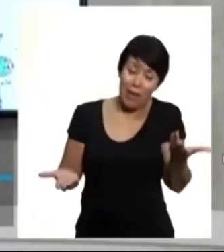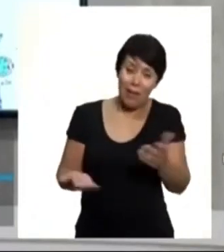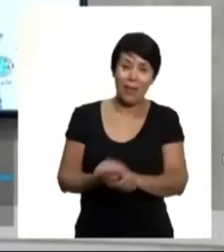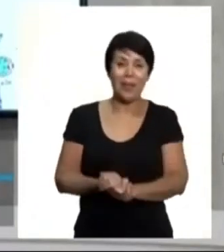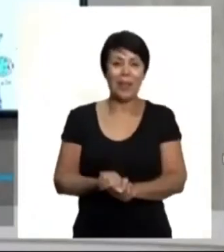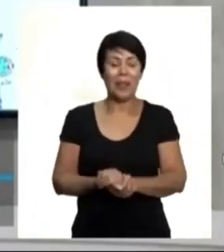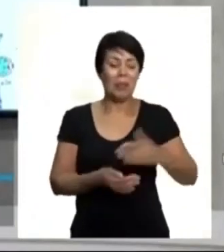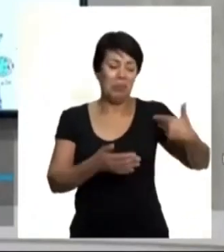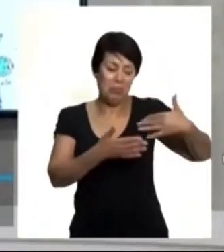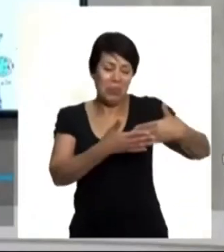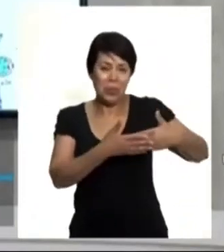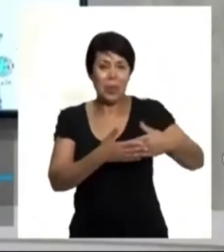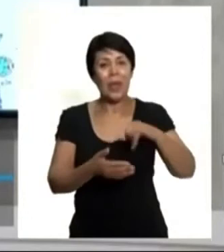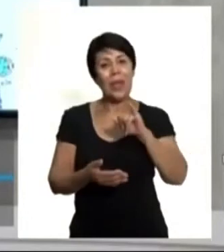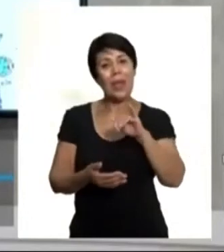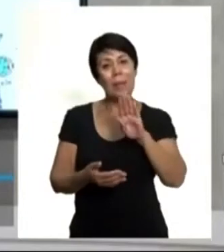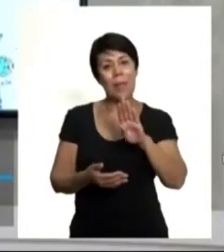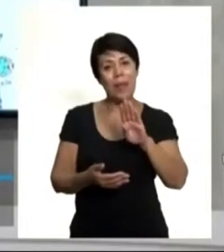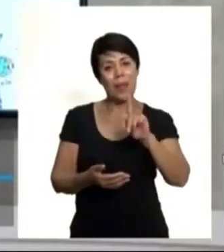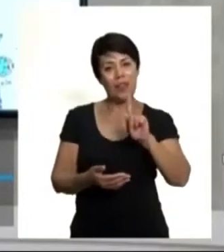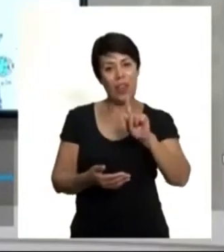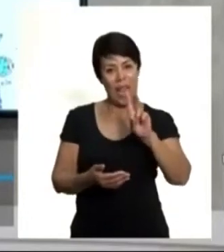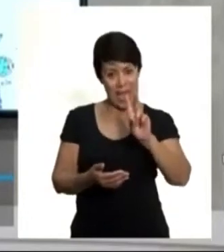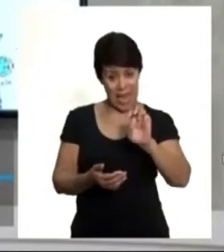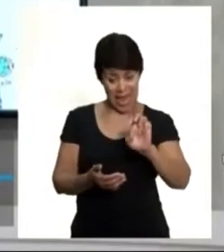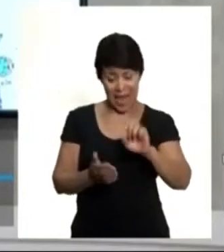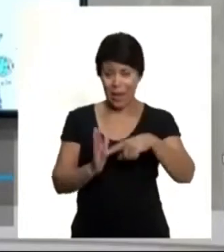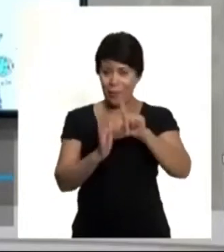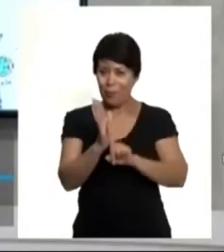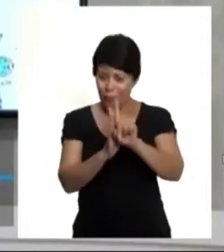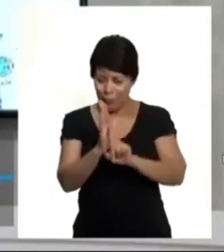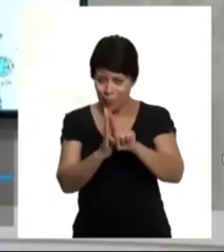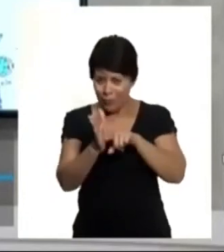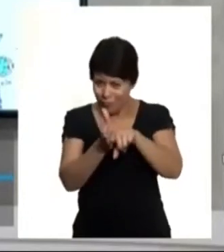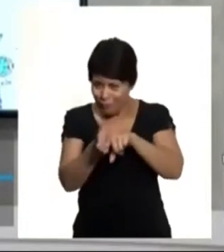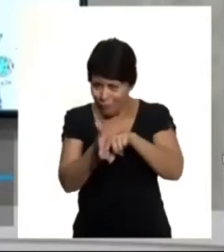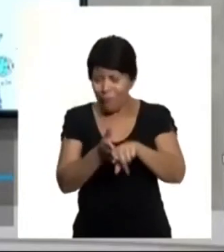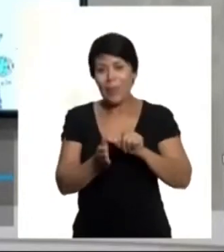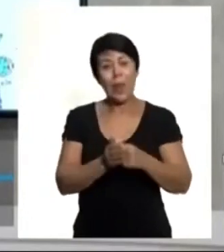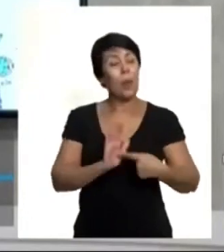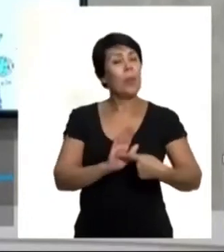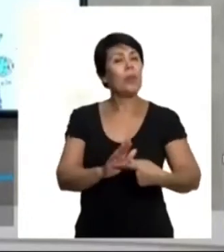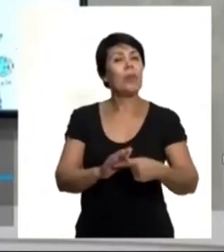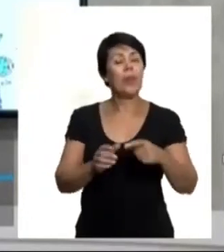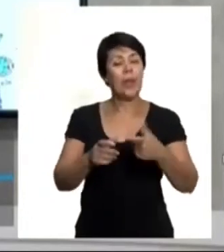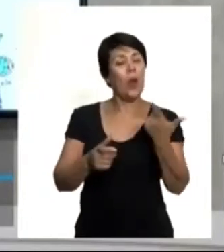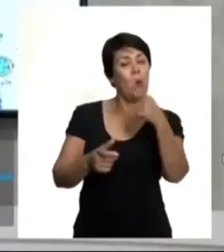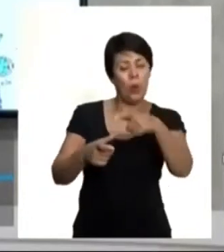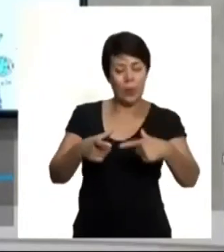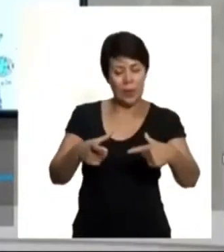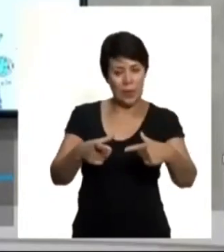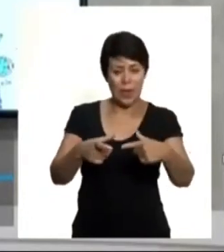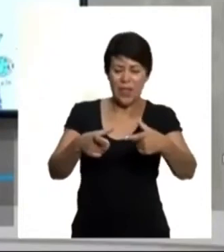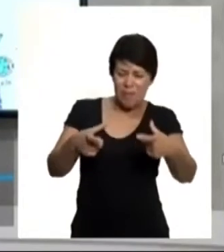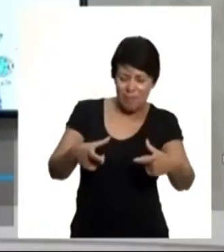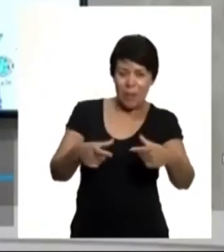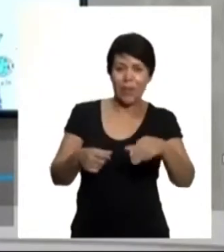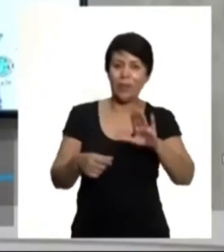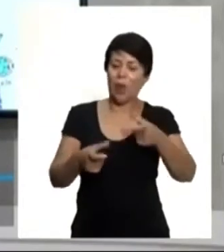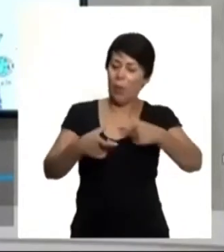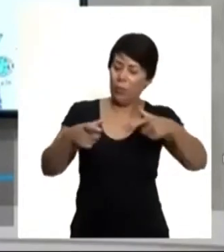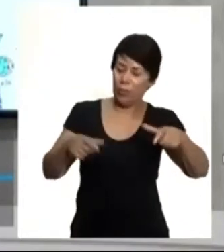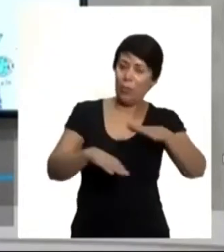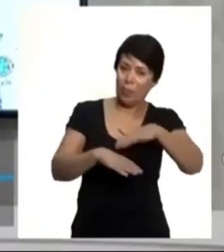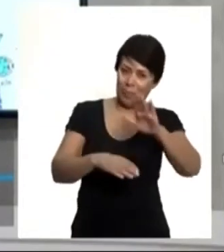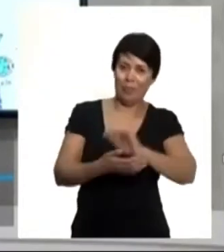nos últimos anos, o IBGE divulgou que as cidades médias têm crescido mais do que as áreas metropolitanas. Certo? Muito